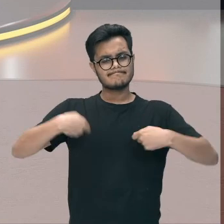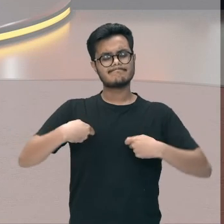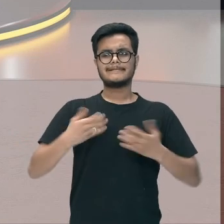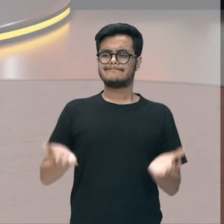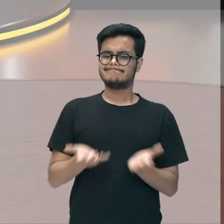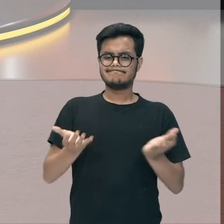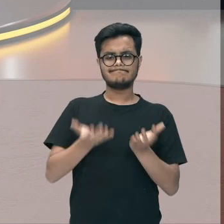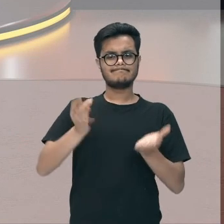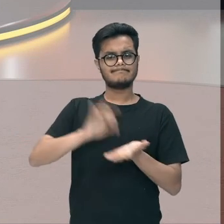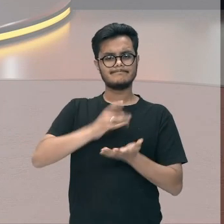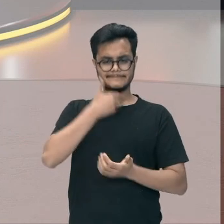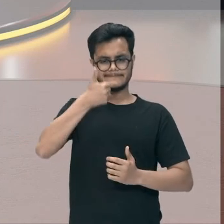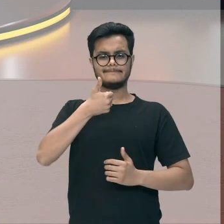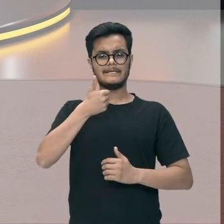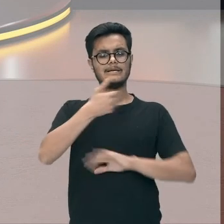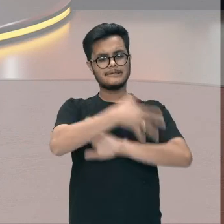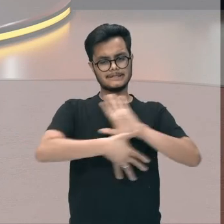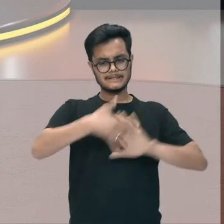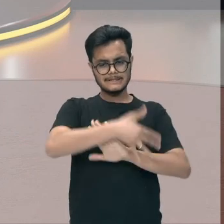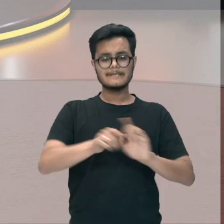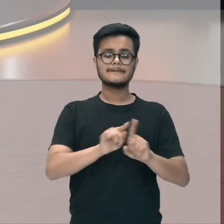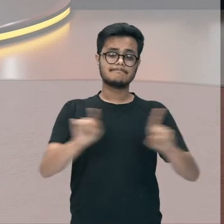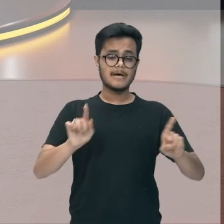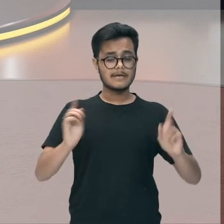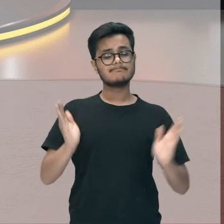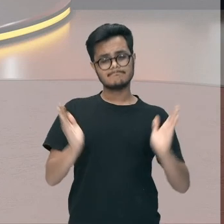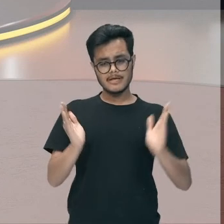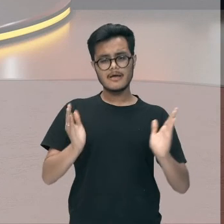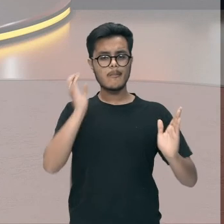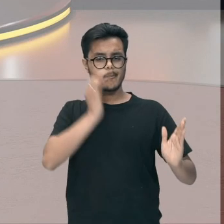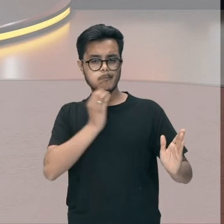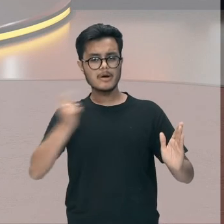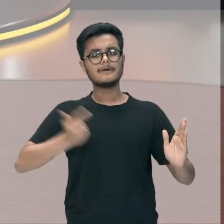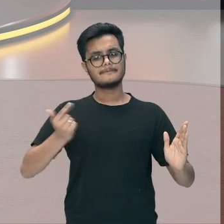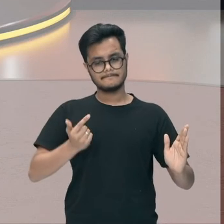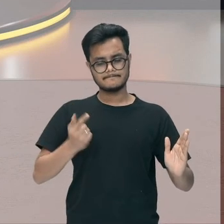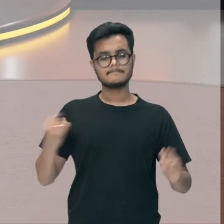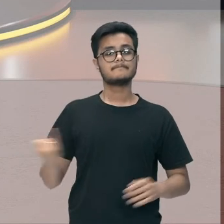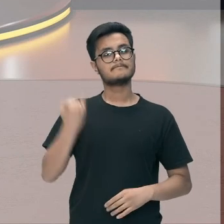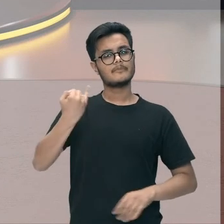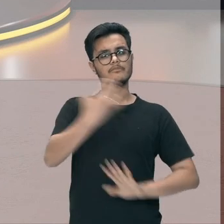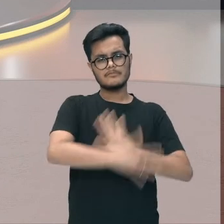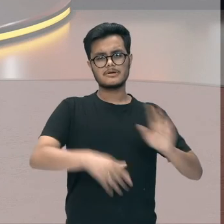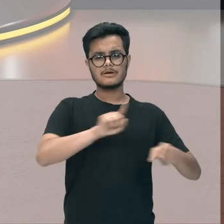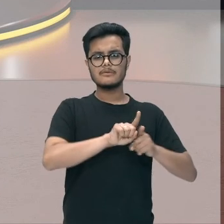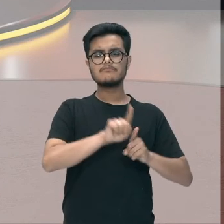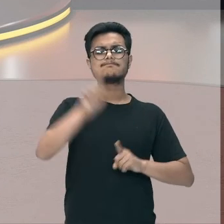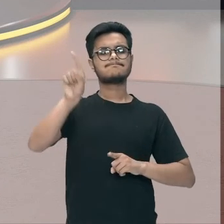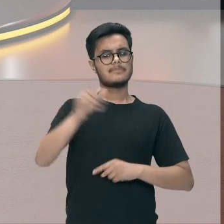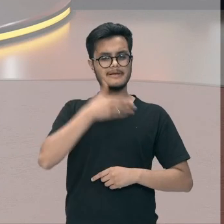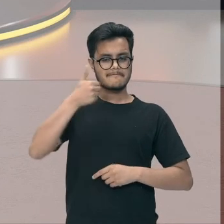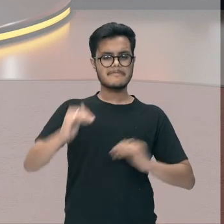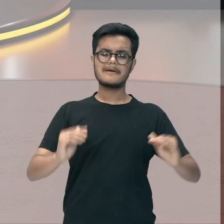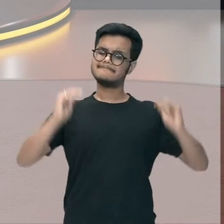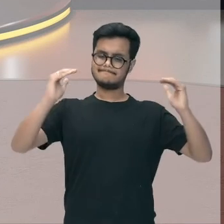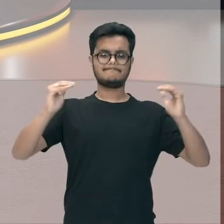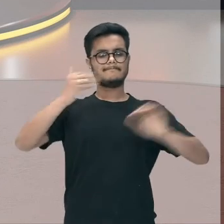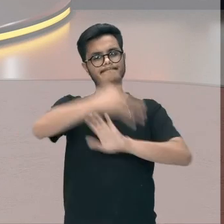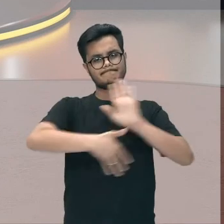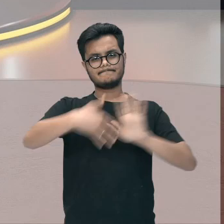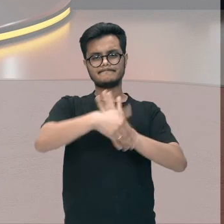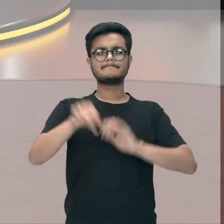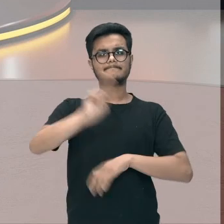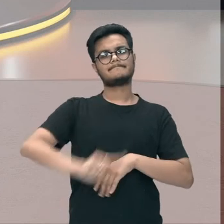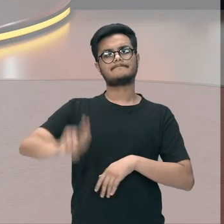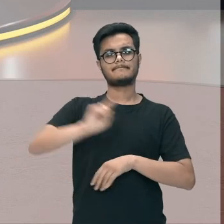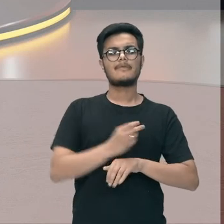das quilometragem de ferrovia, mas no Segundo Reinado nós demos um salto qualitativo, né,